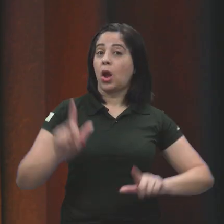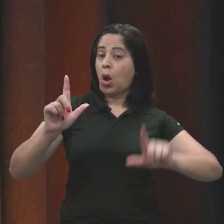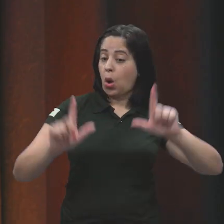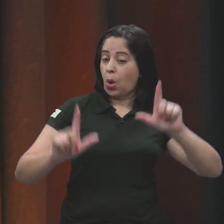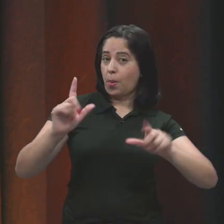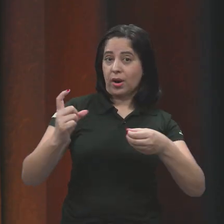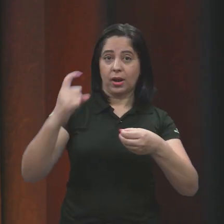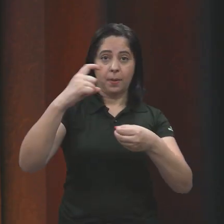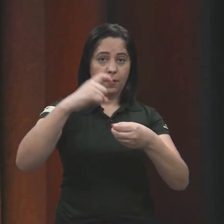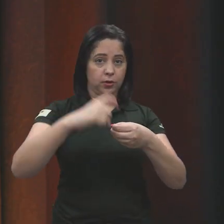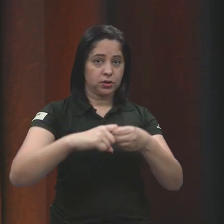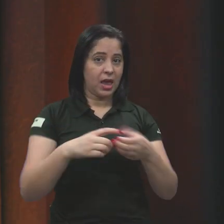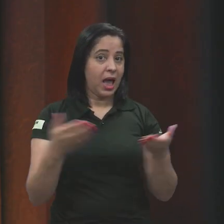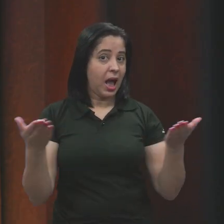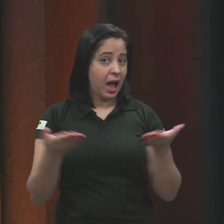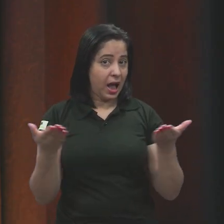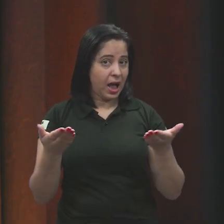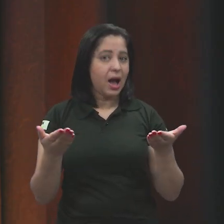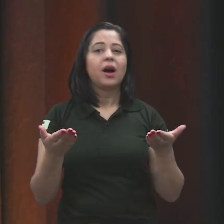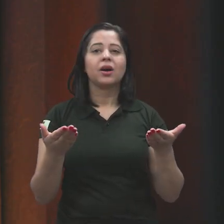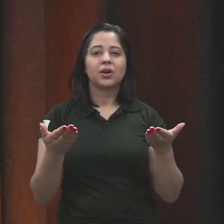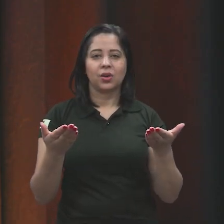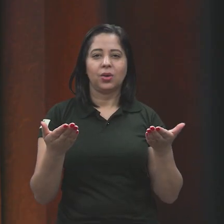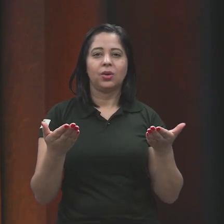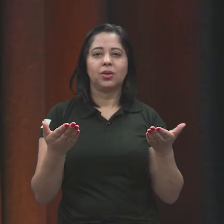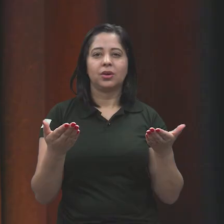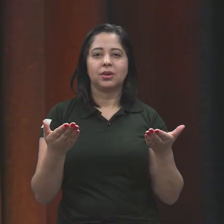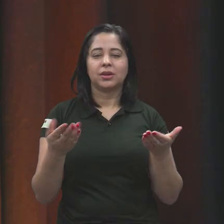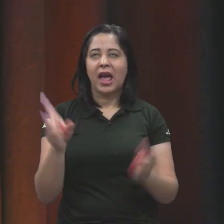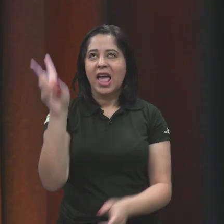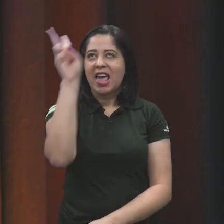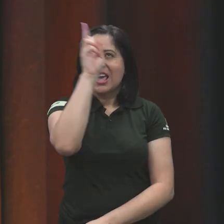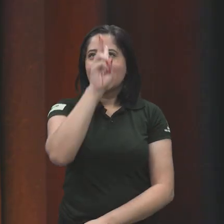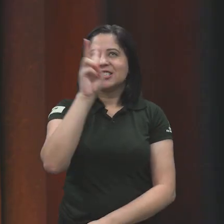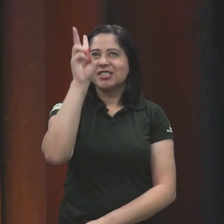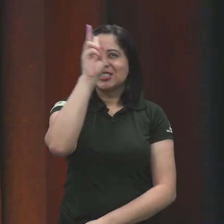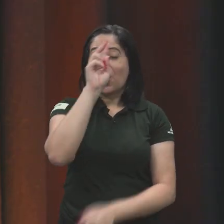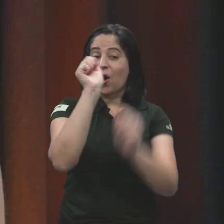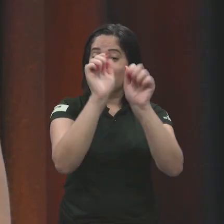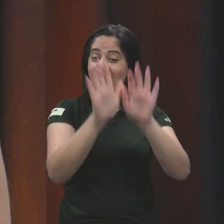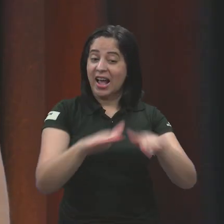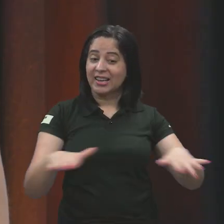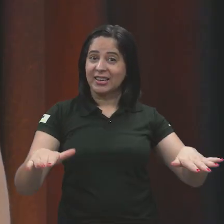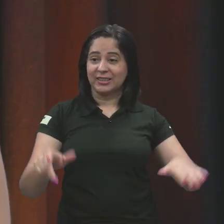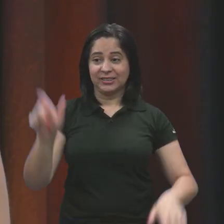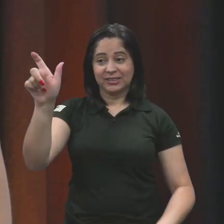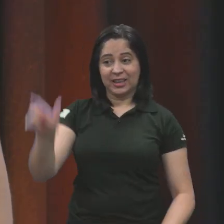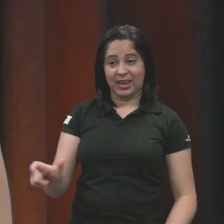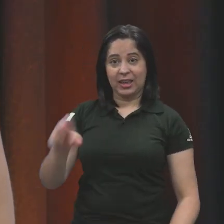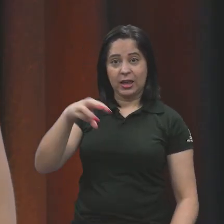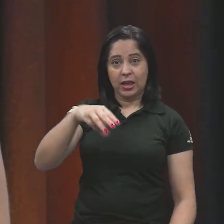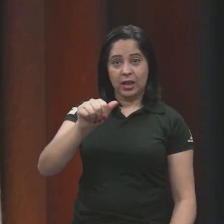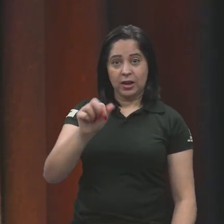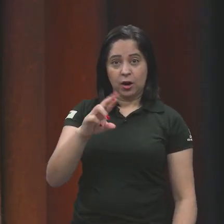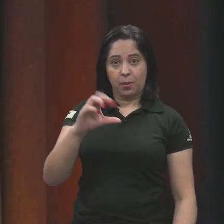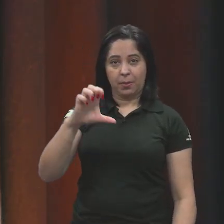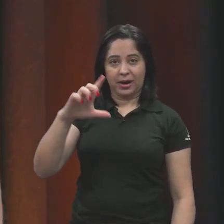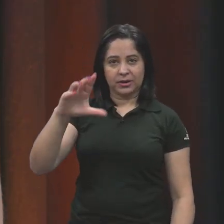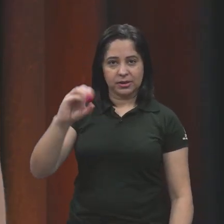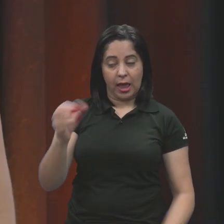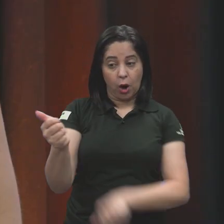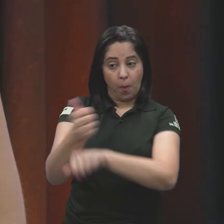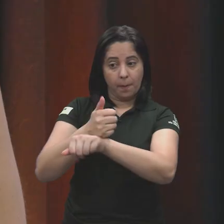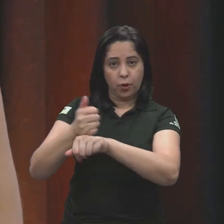Voltamos com Inspiração e agora para mergulharmos em histórias infantis. Recebemos Marcelo Fernandes,